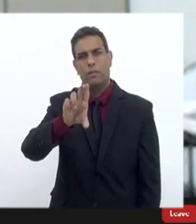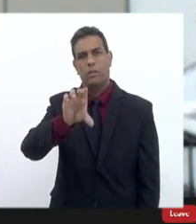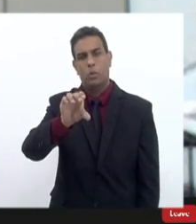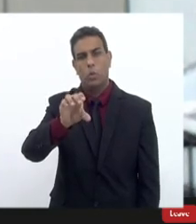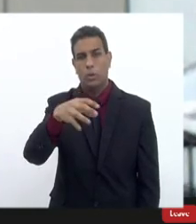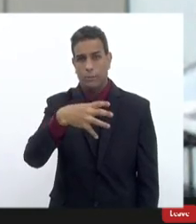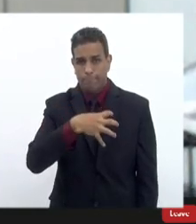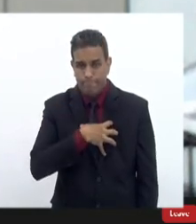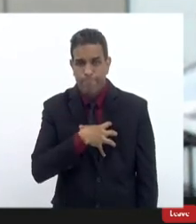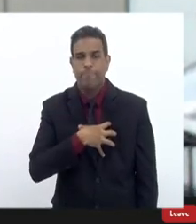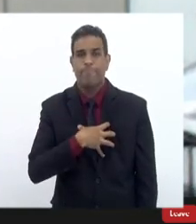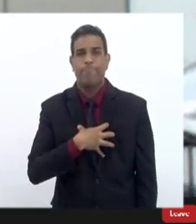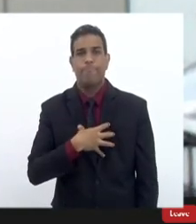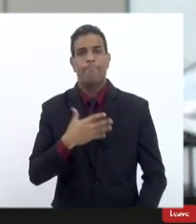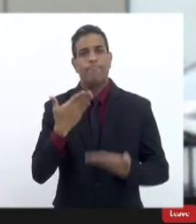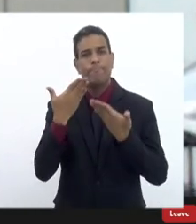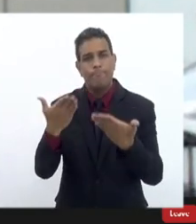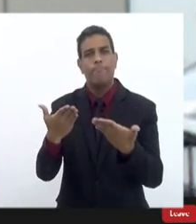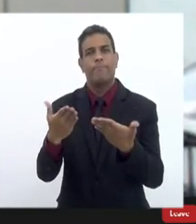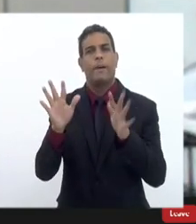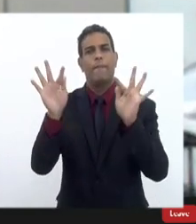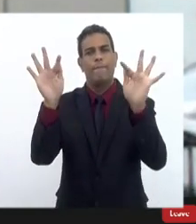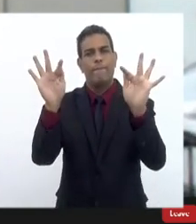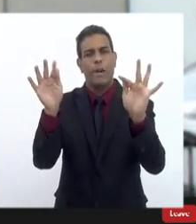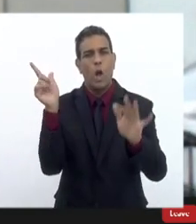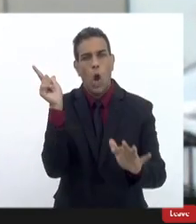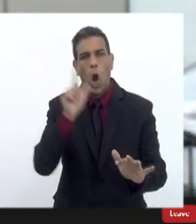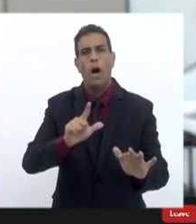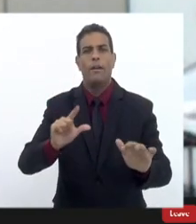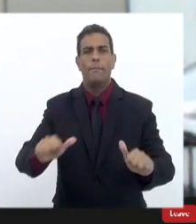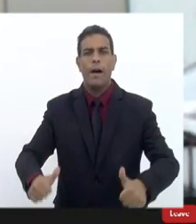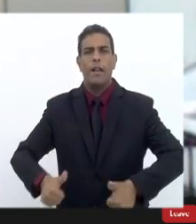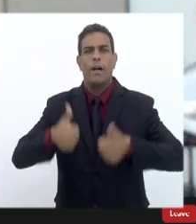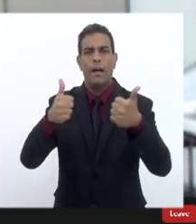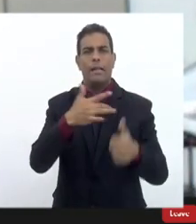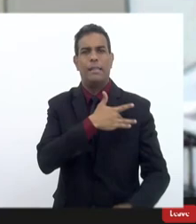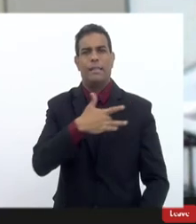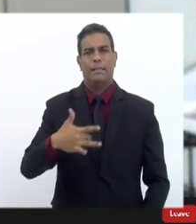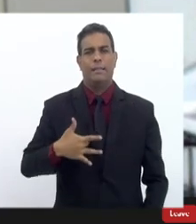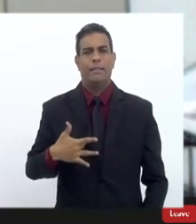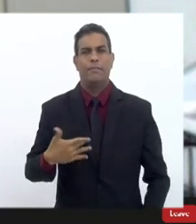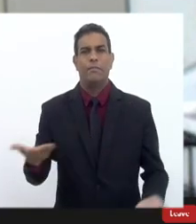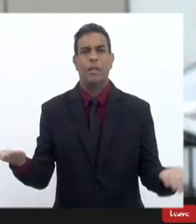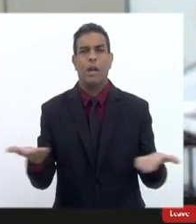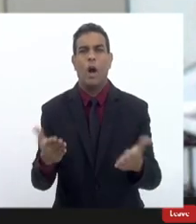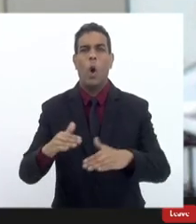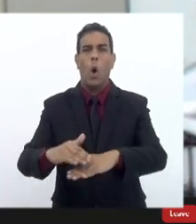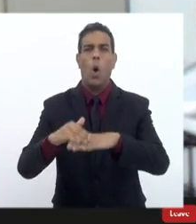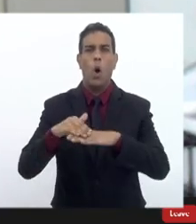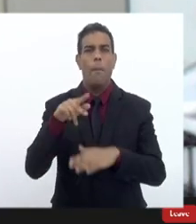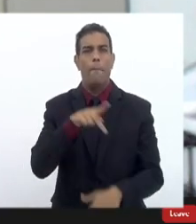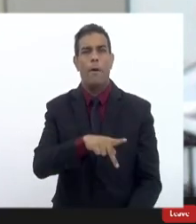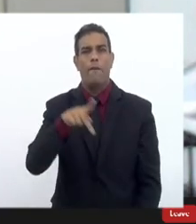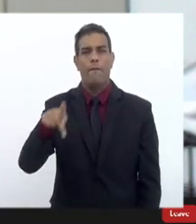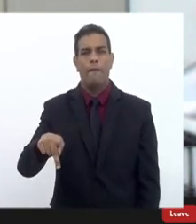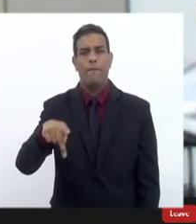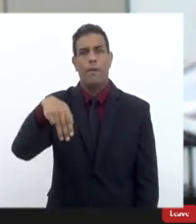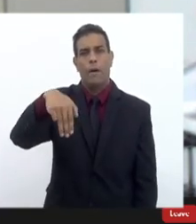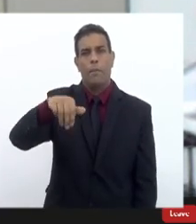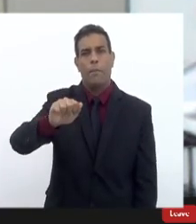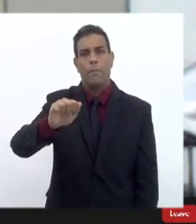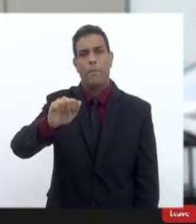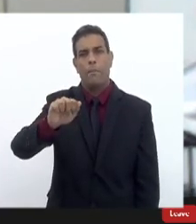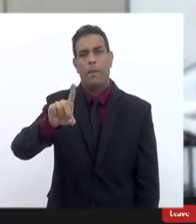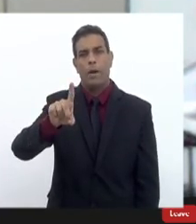meu, né, meu sincero desejo aí de que ele melhore prontamente. E chamo para fazer uso da palavra o professor Madureira,